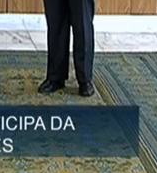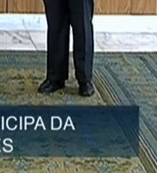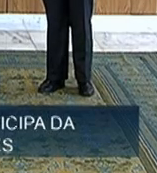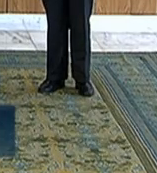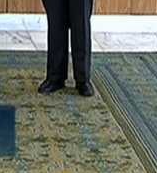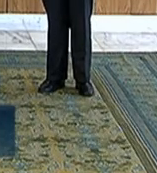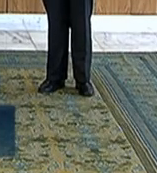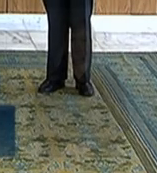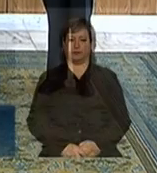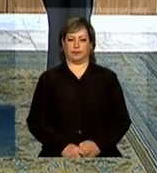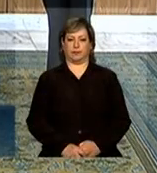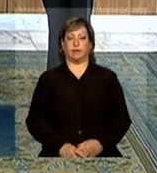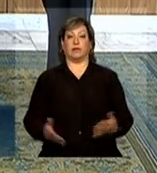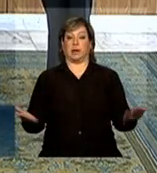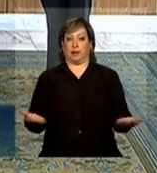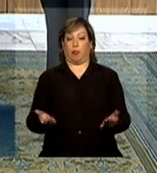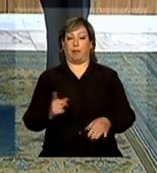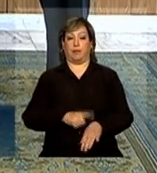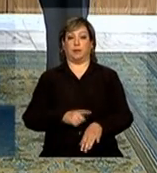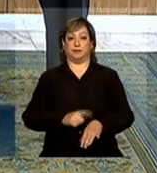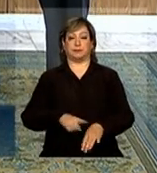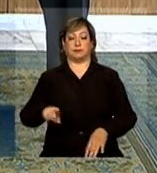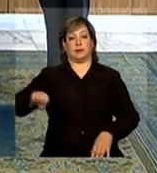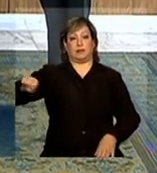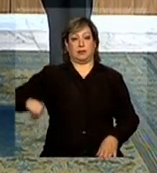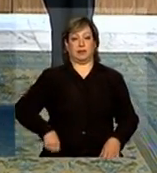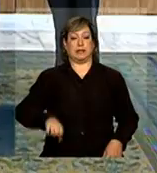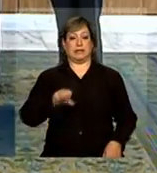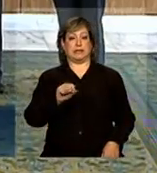Então, neste momento, o embaixador do Sri Lanka